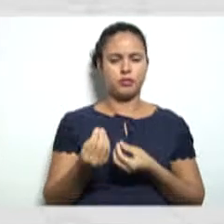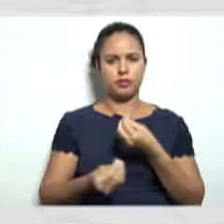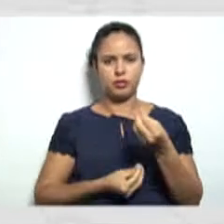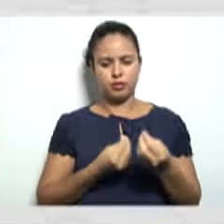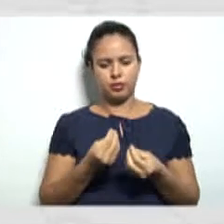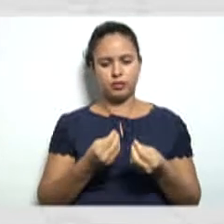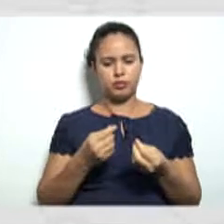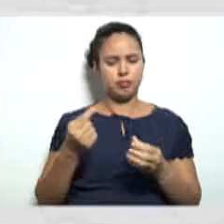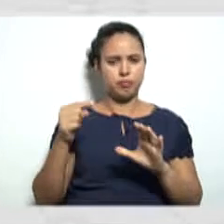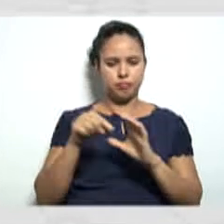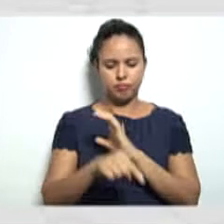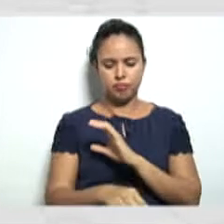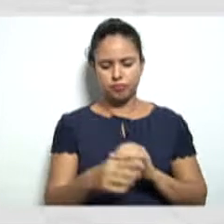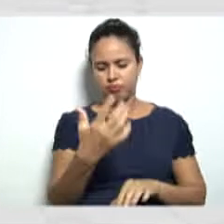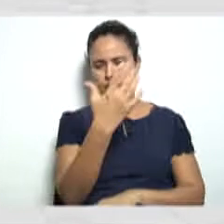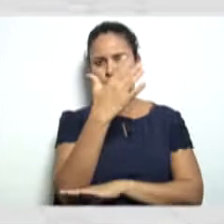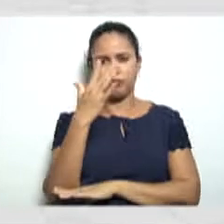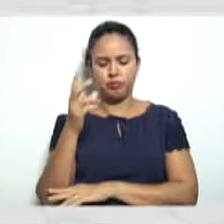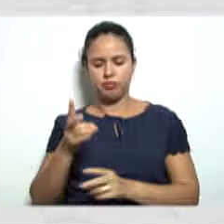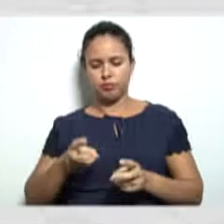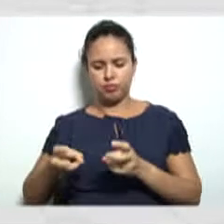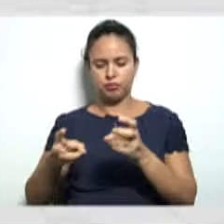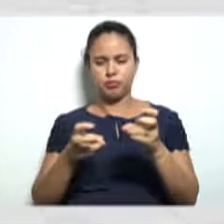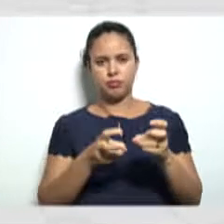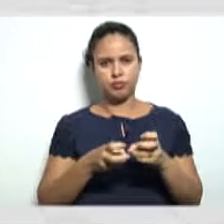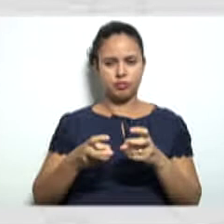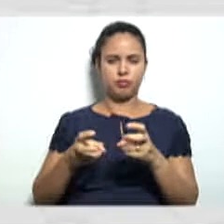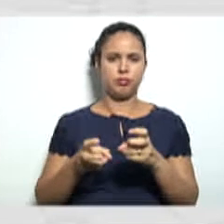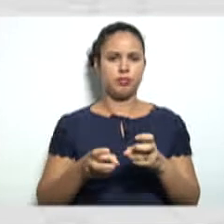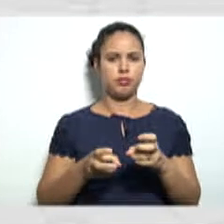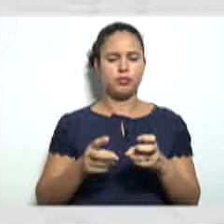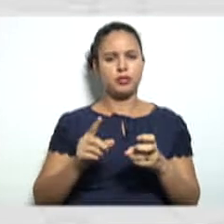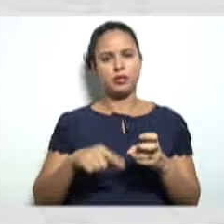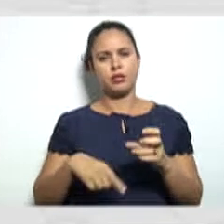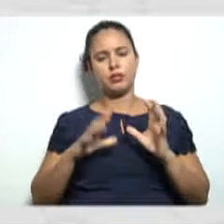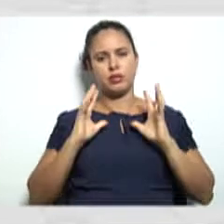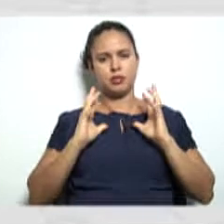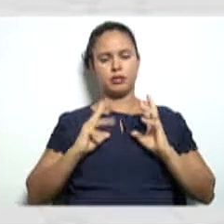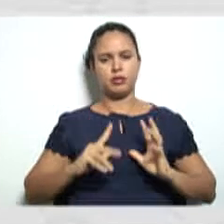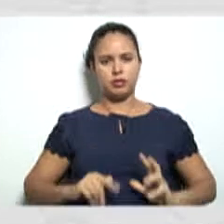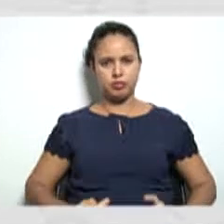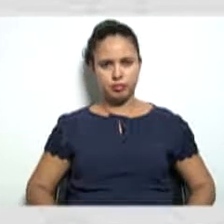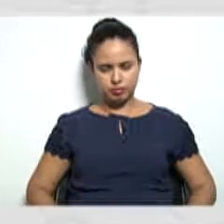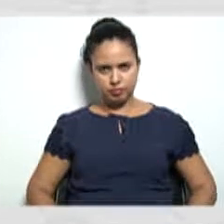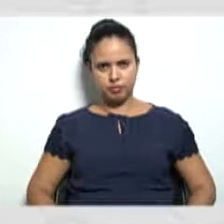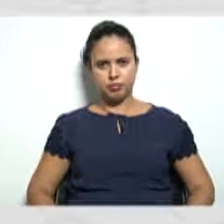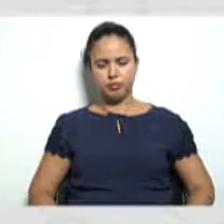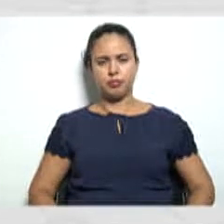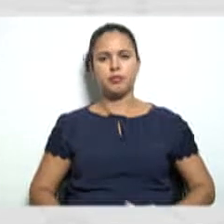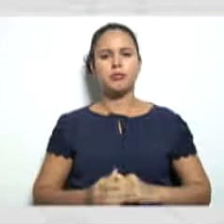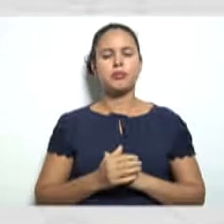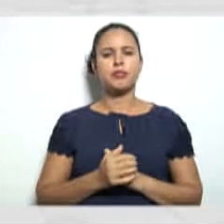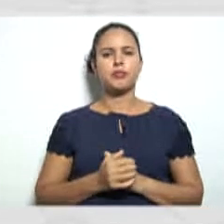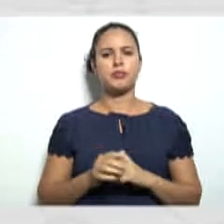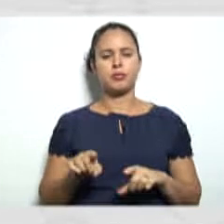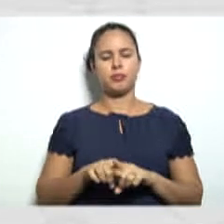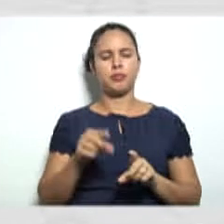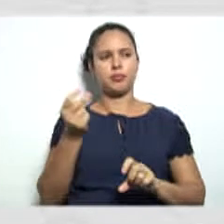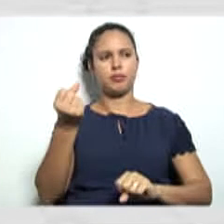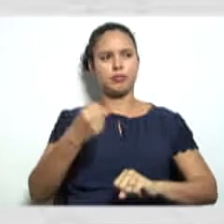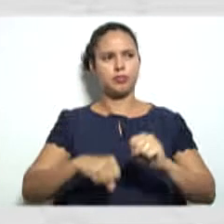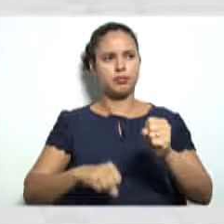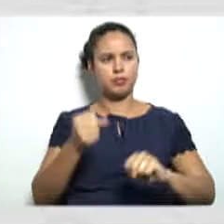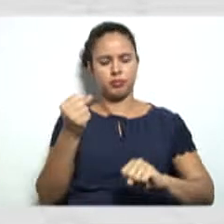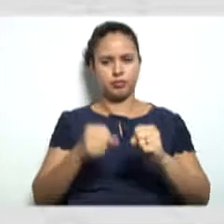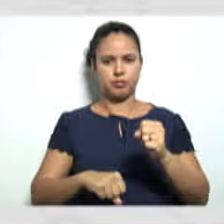do solo, da natureza, lavrar, que é um processo simples de purificação para retirar ele mesmo da natureza, industrializar,